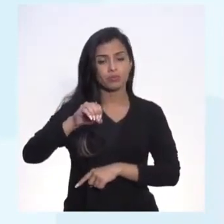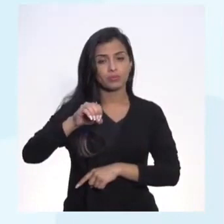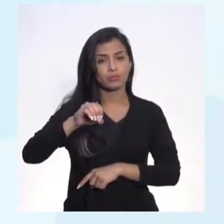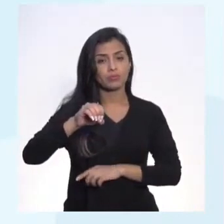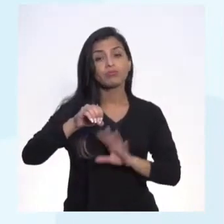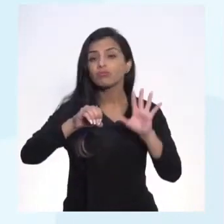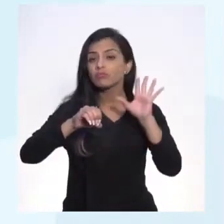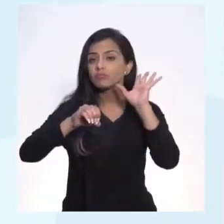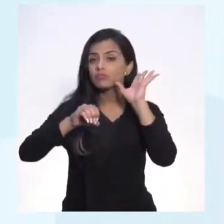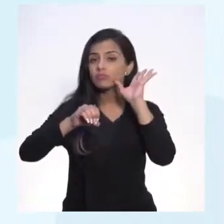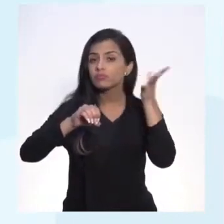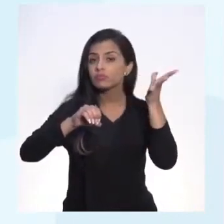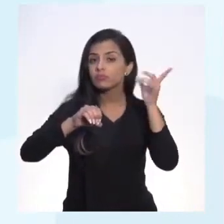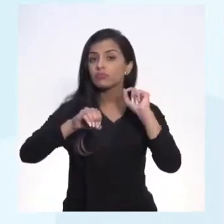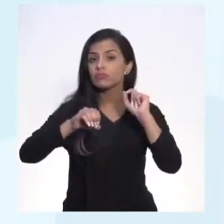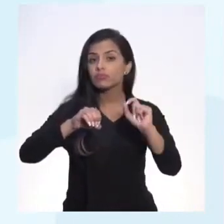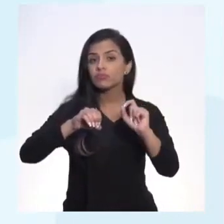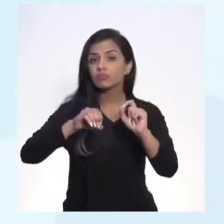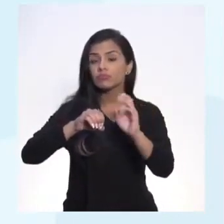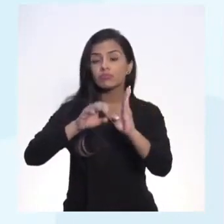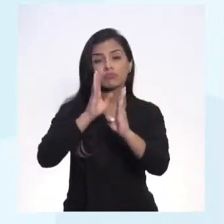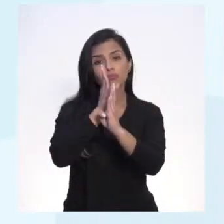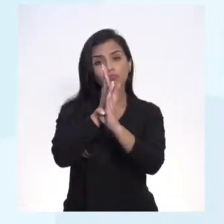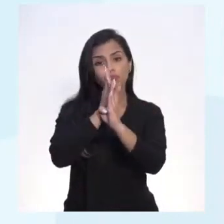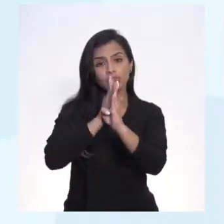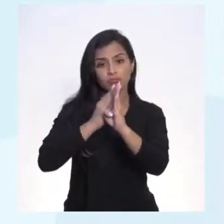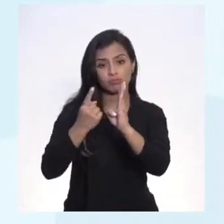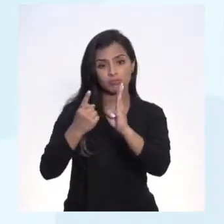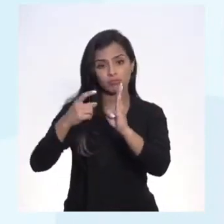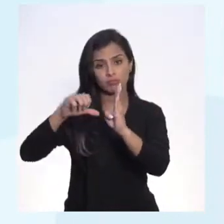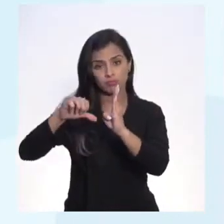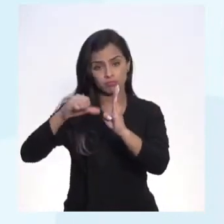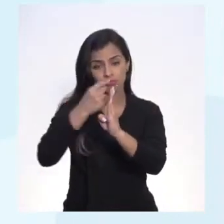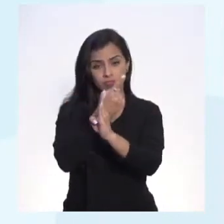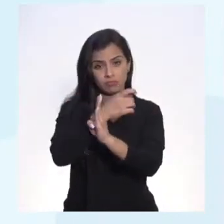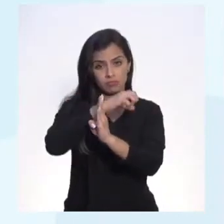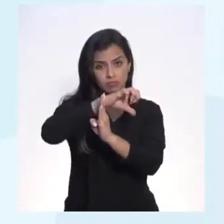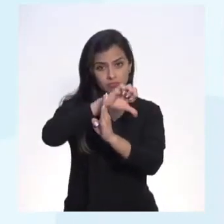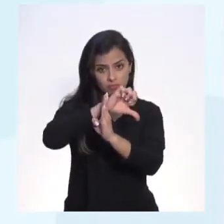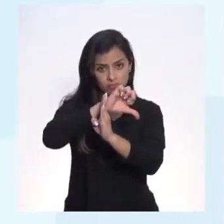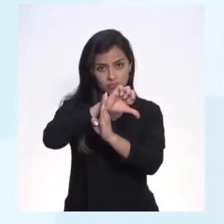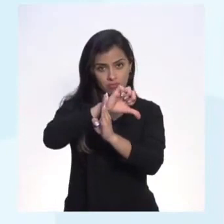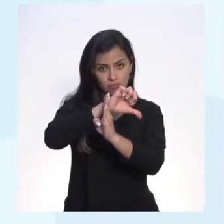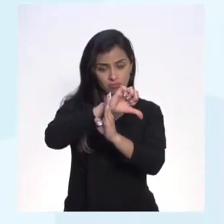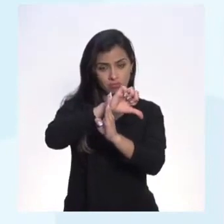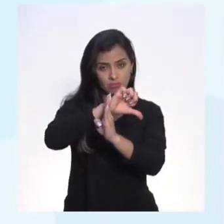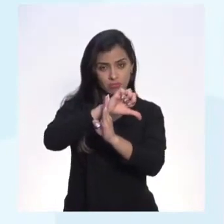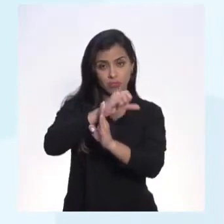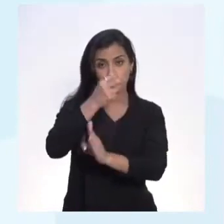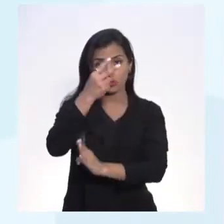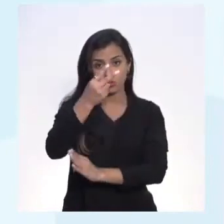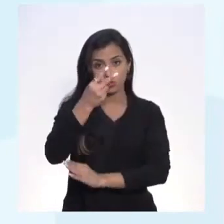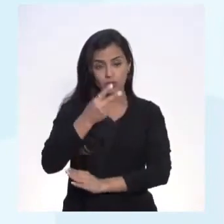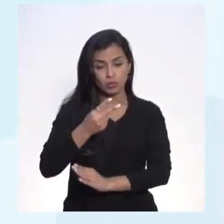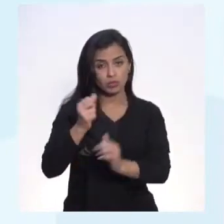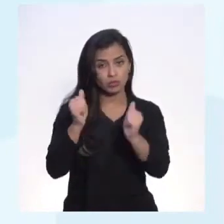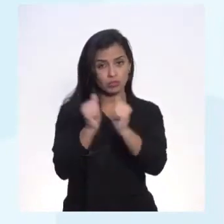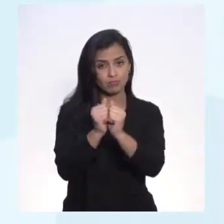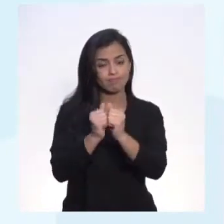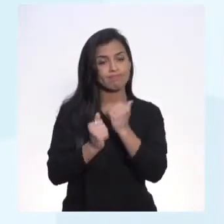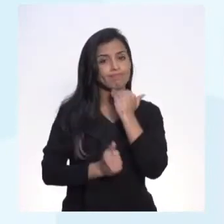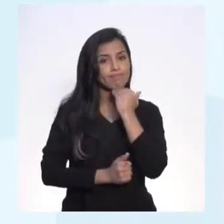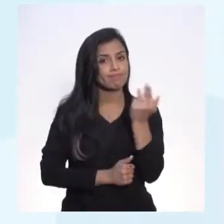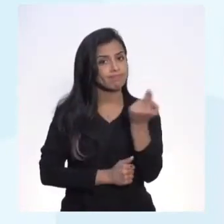vai acontecer? O índice da raiz é 2, mas eu não consigo juntar de 2 em 2. Então,